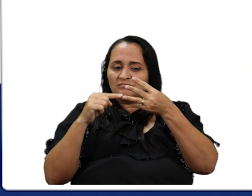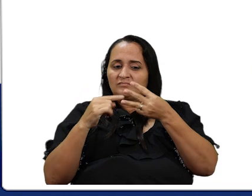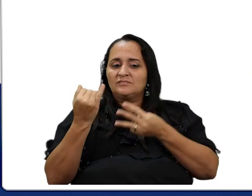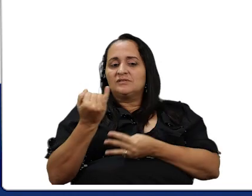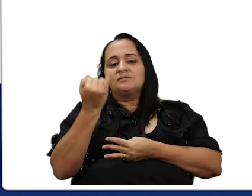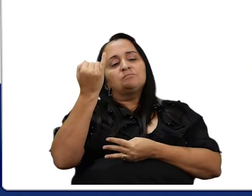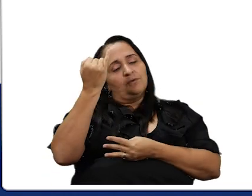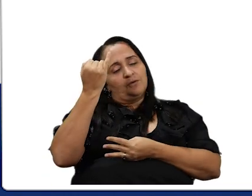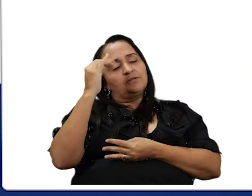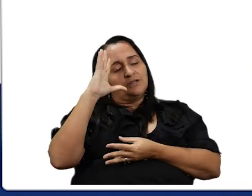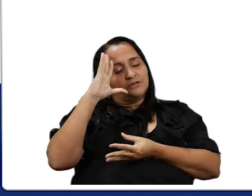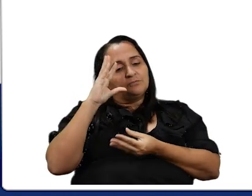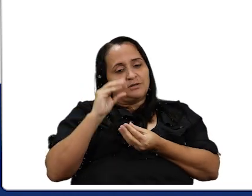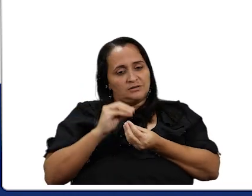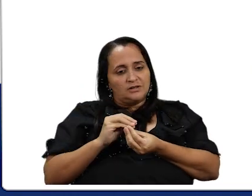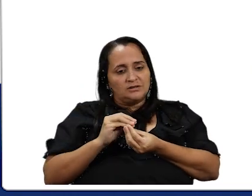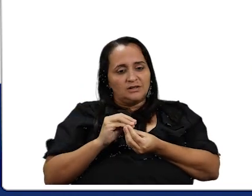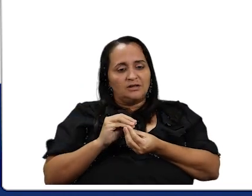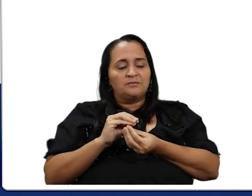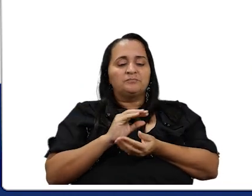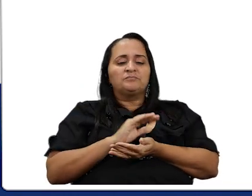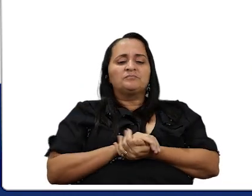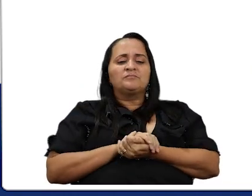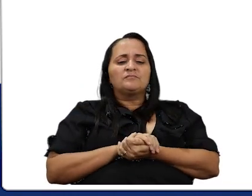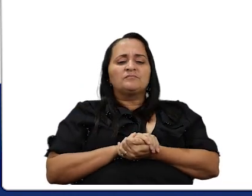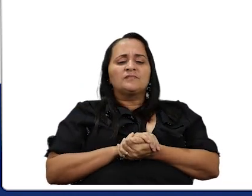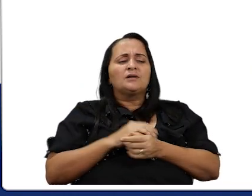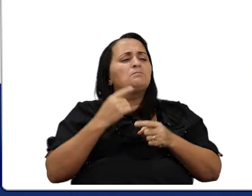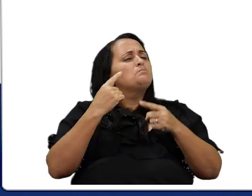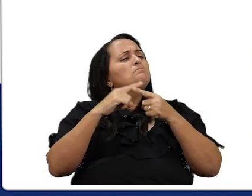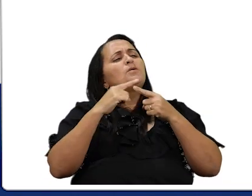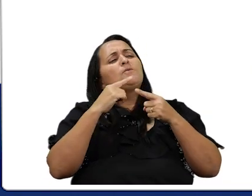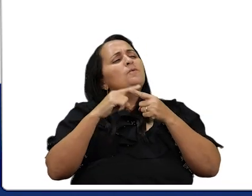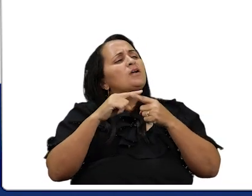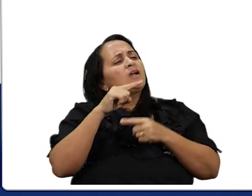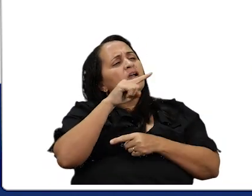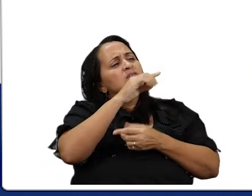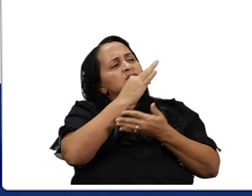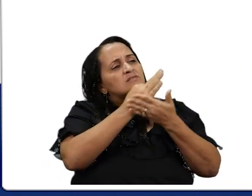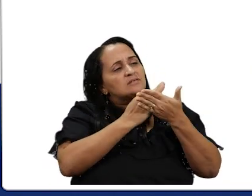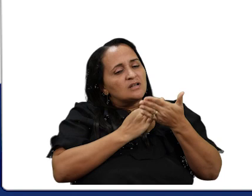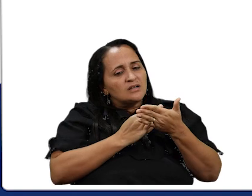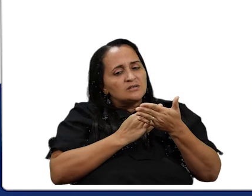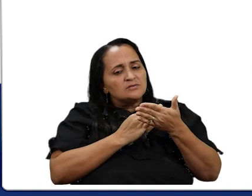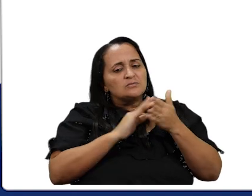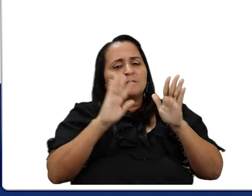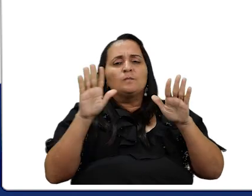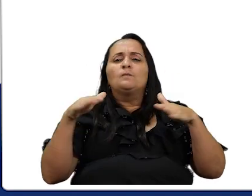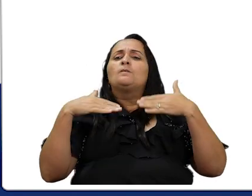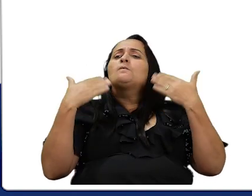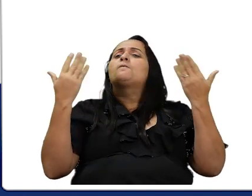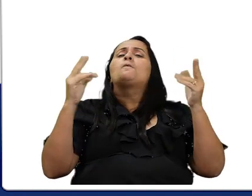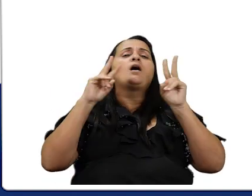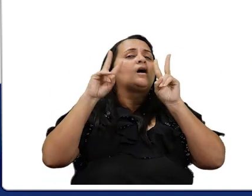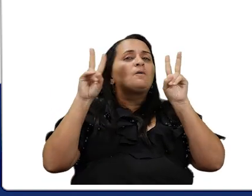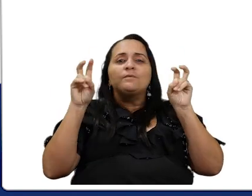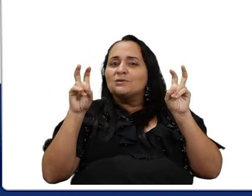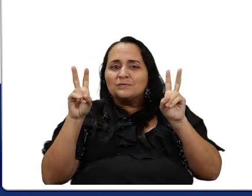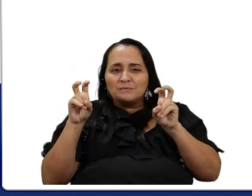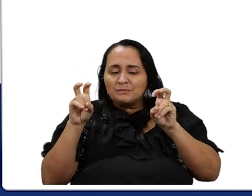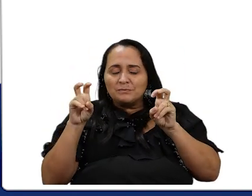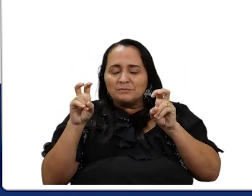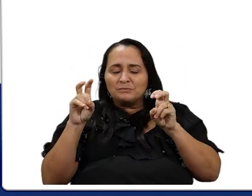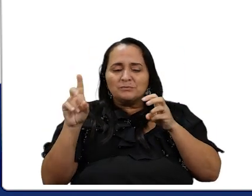para a compreensão do texto, que é: para que serve esse texto, de qual assunto ele